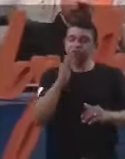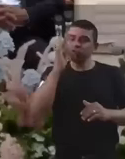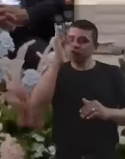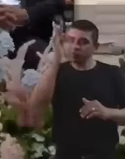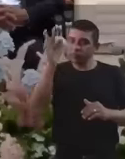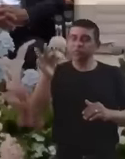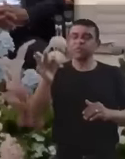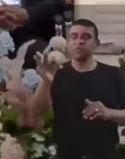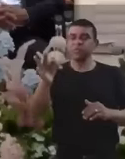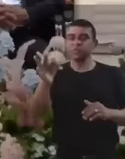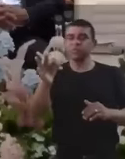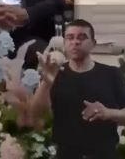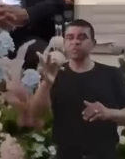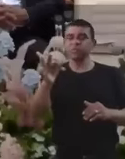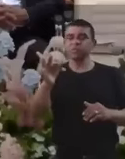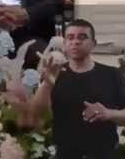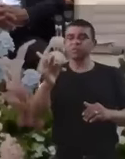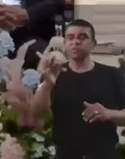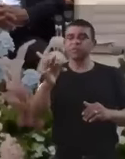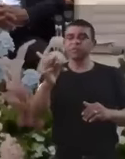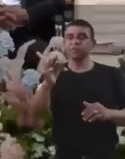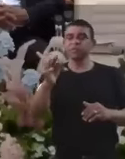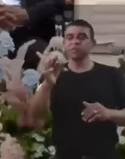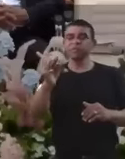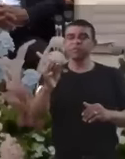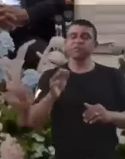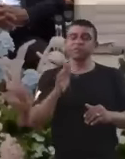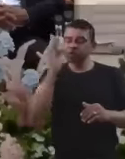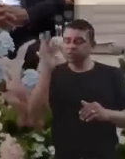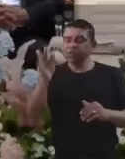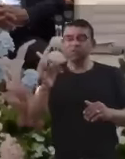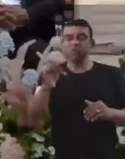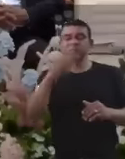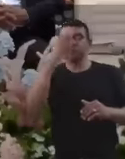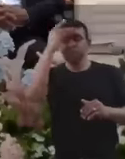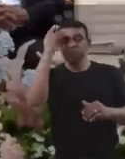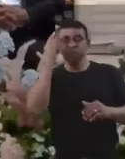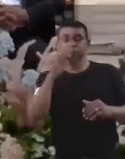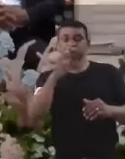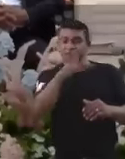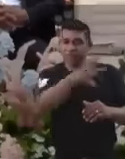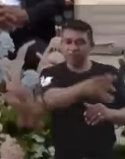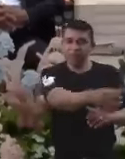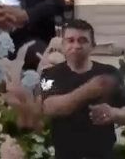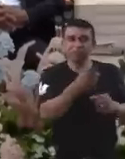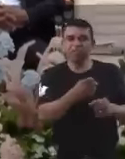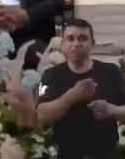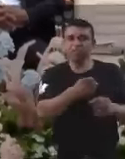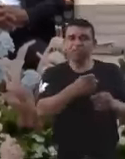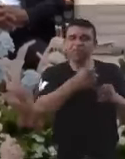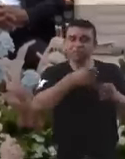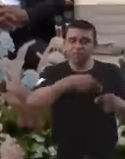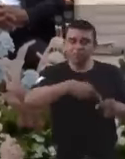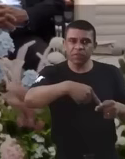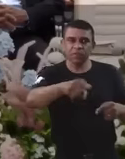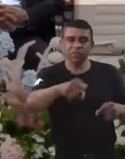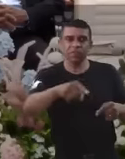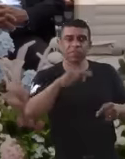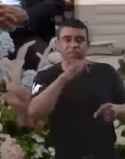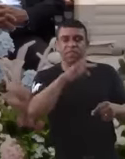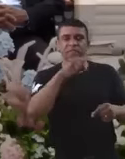vos conduzirem às sinagogas, aos magistrados e autoridades, não